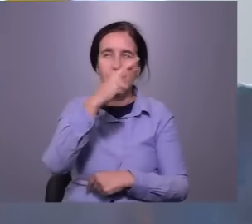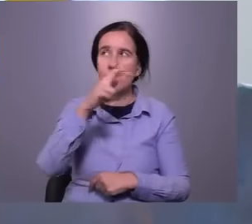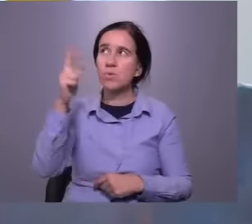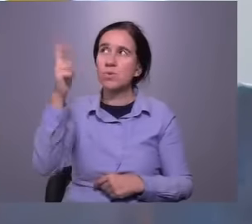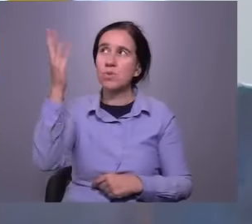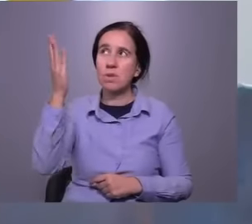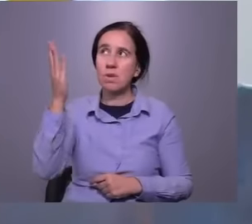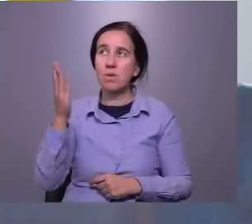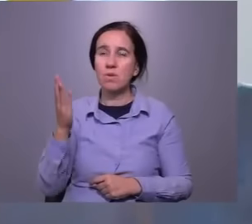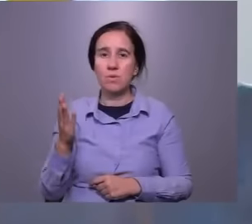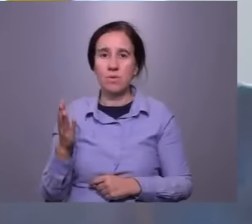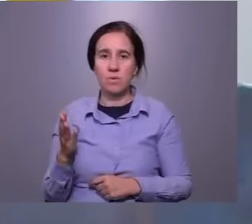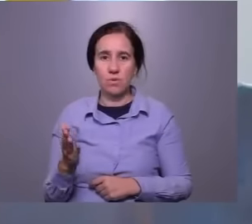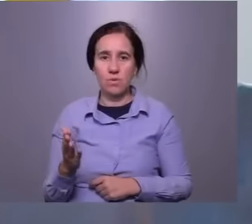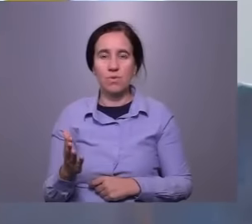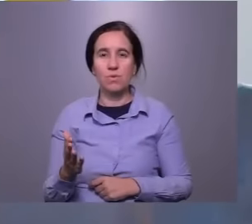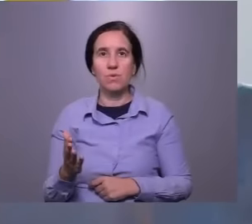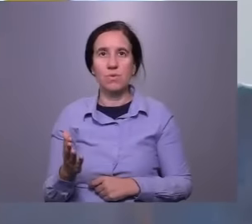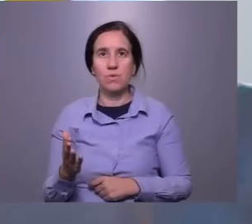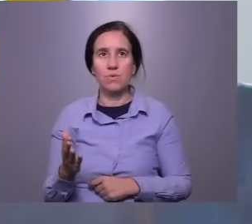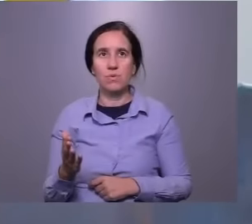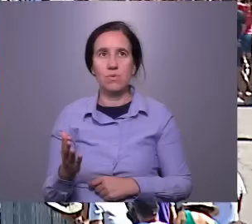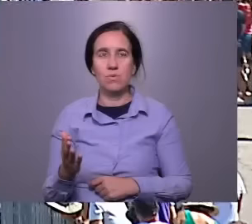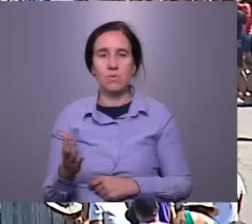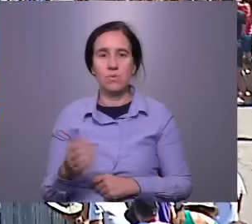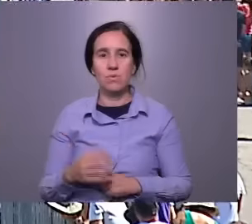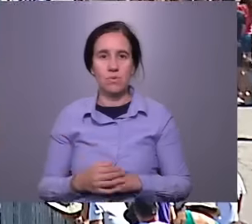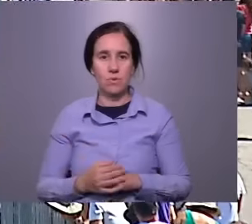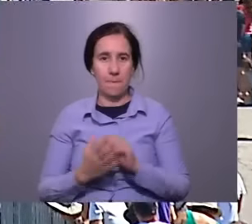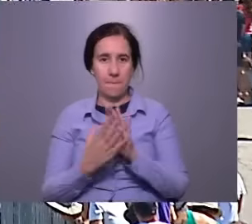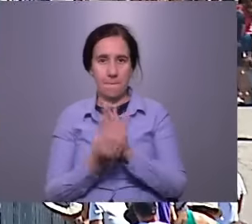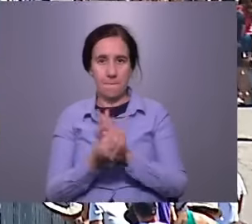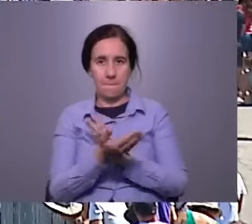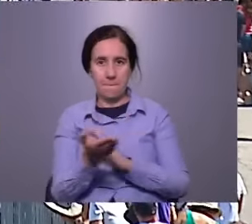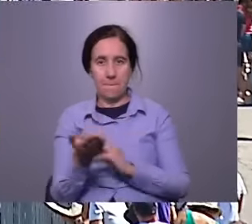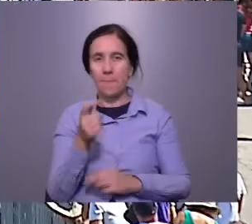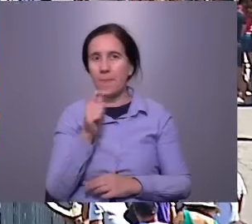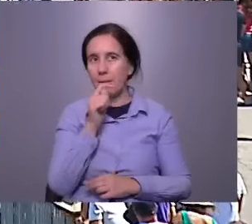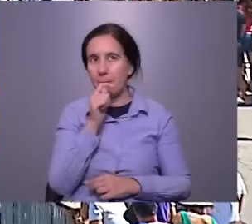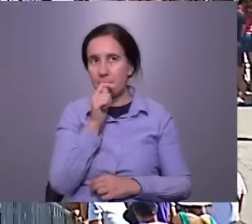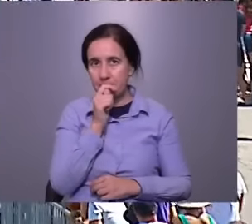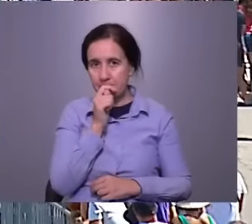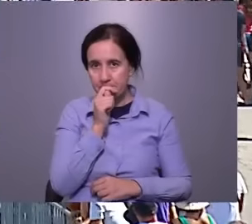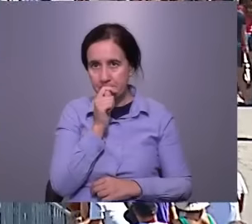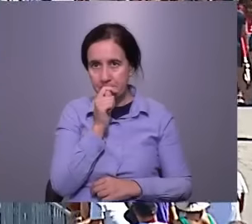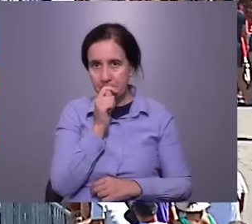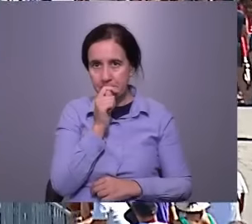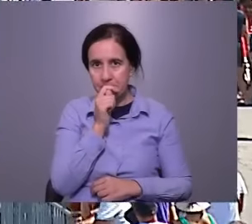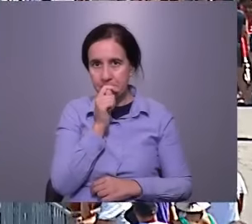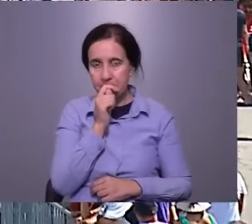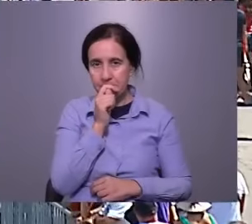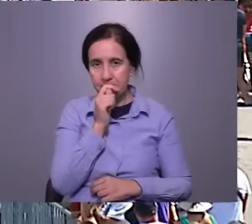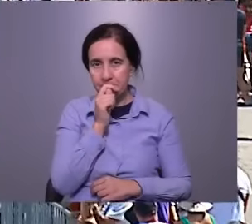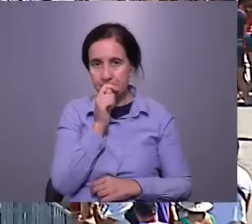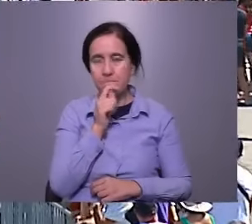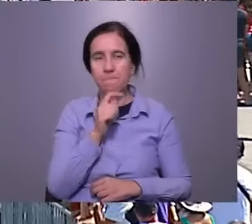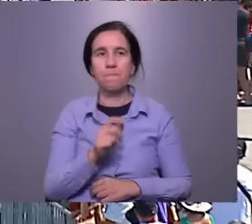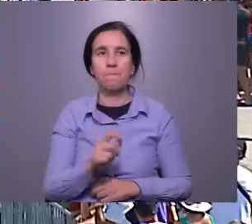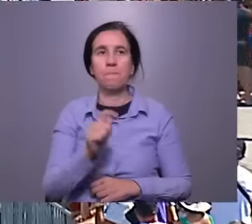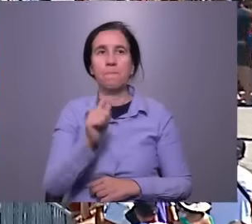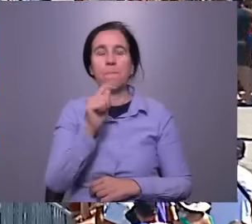na unidade do Espírito Santo, toda a honra e toda a glória,